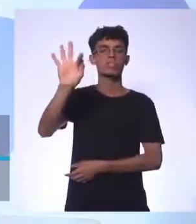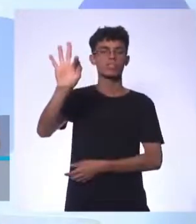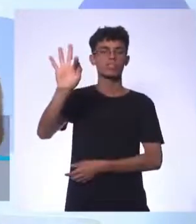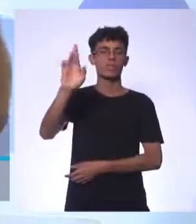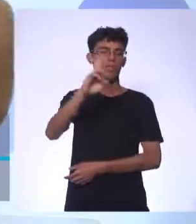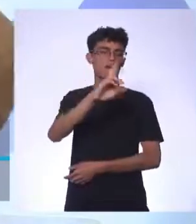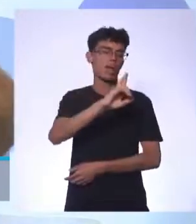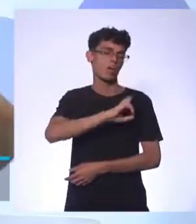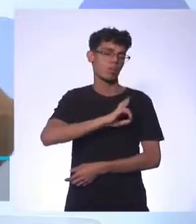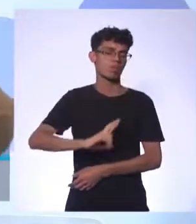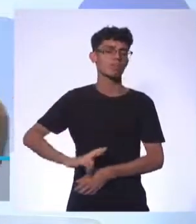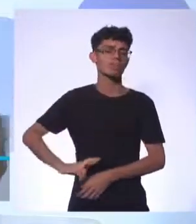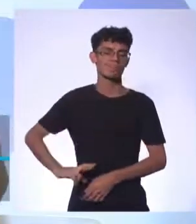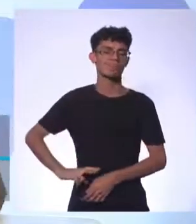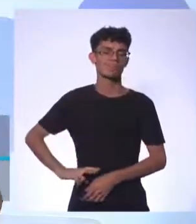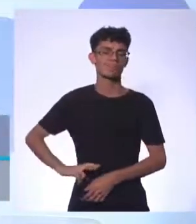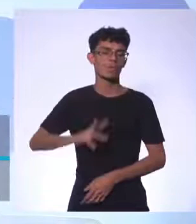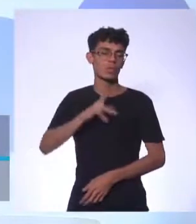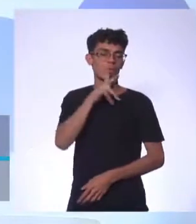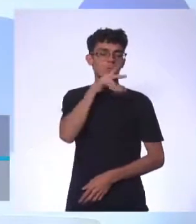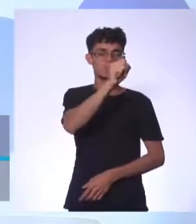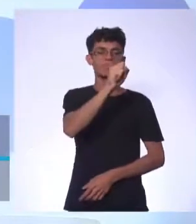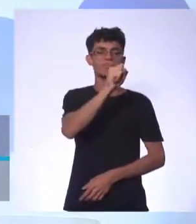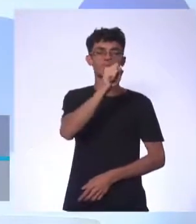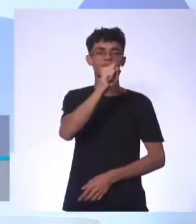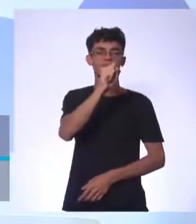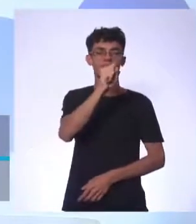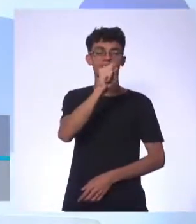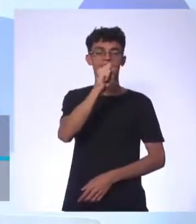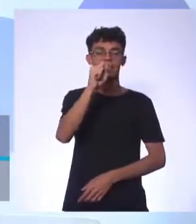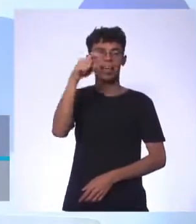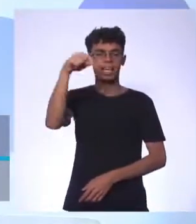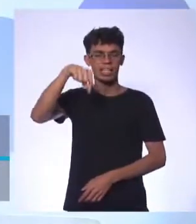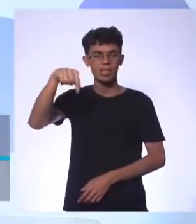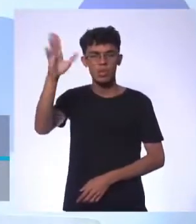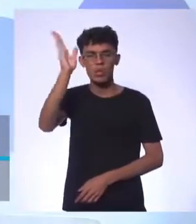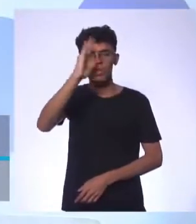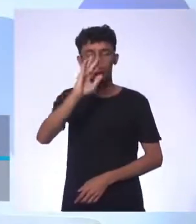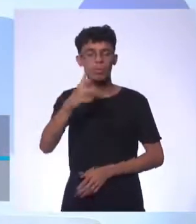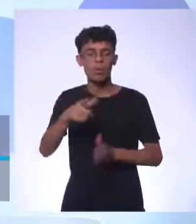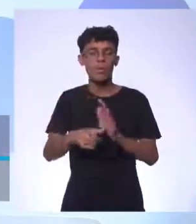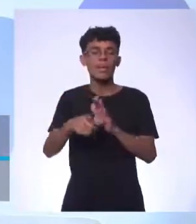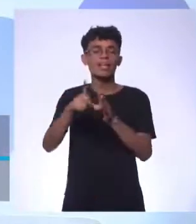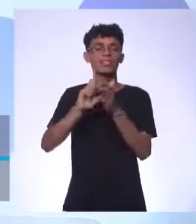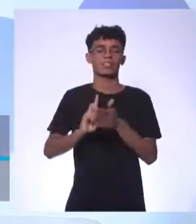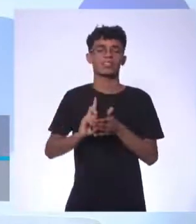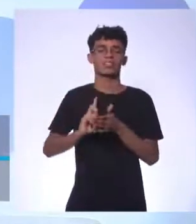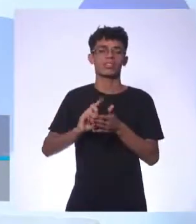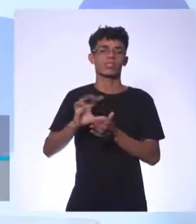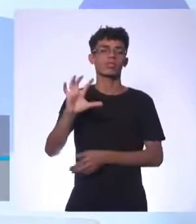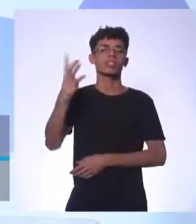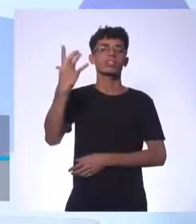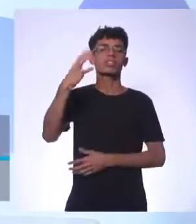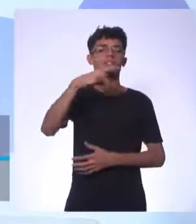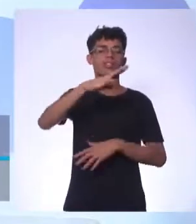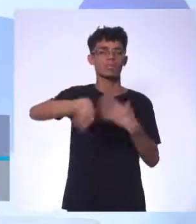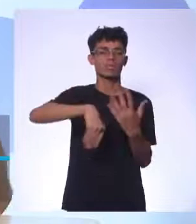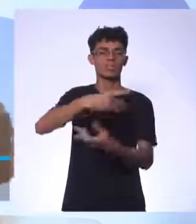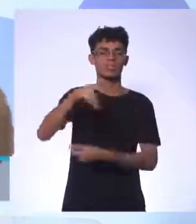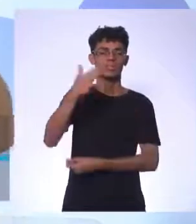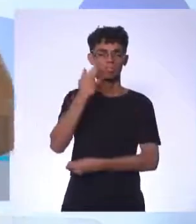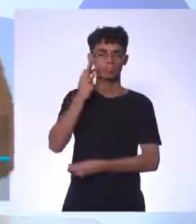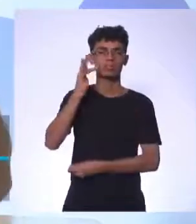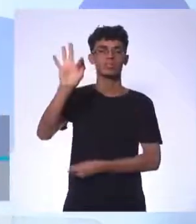da República, ela está chegando no Brasil antes mesmo da Revolução Francesa.